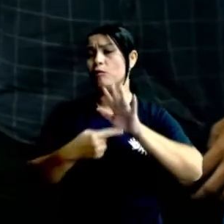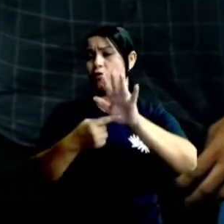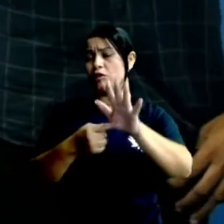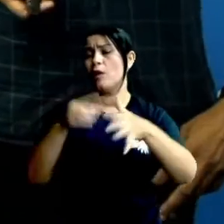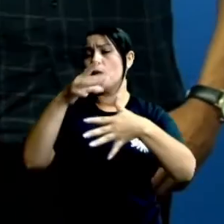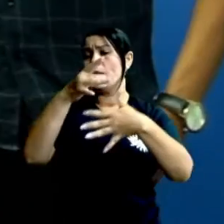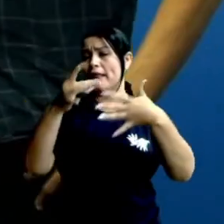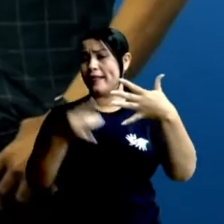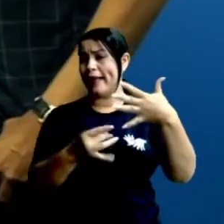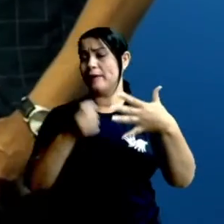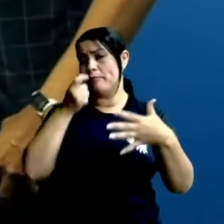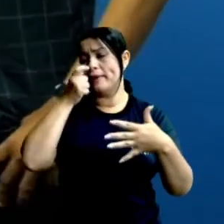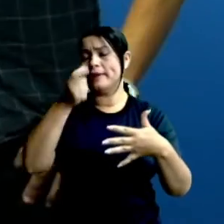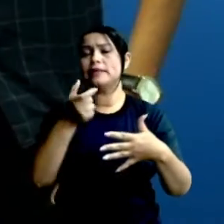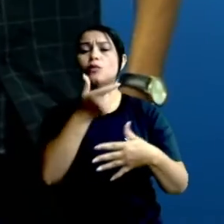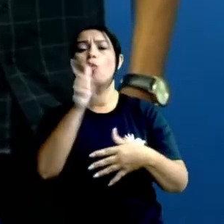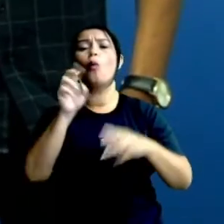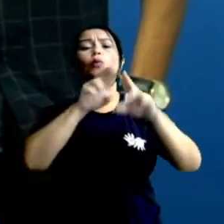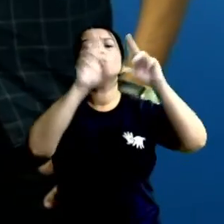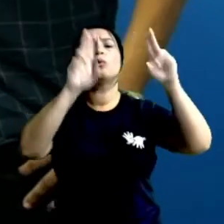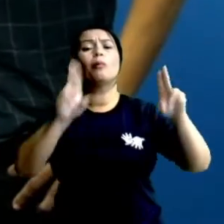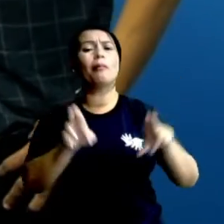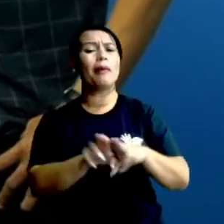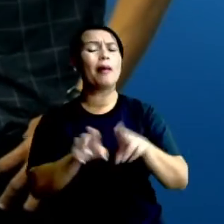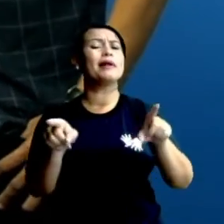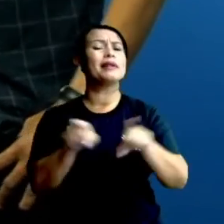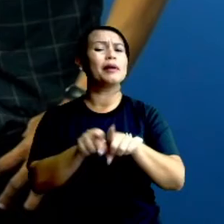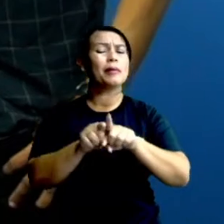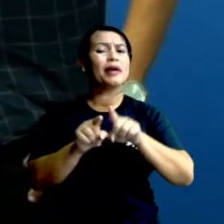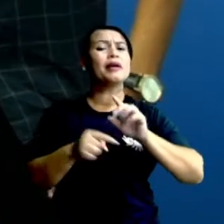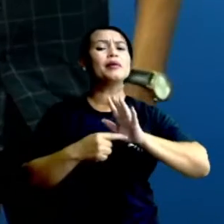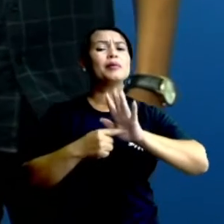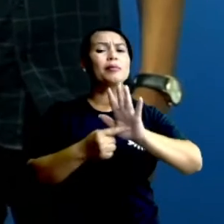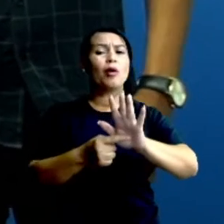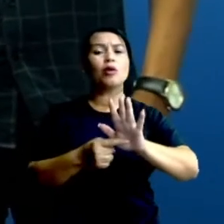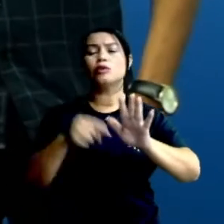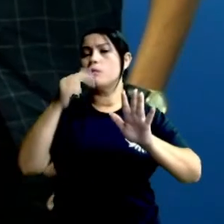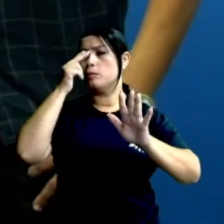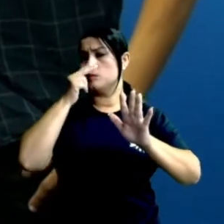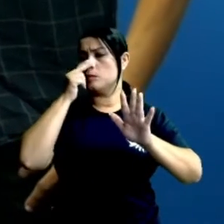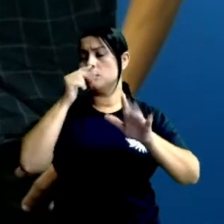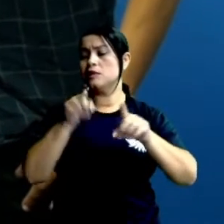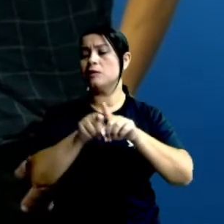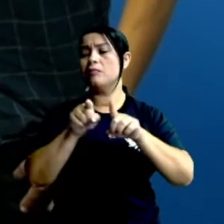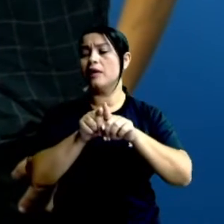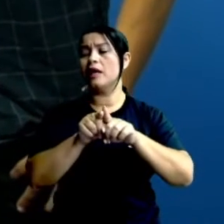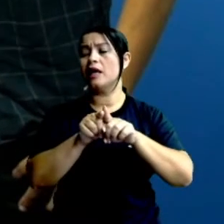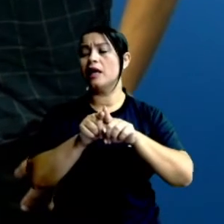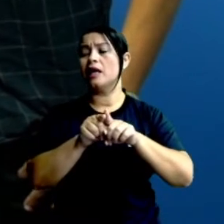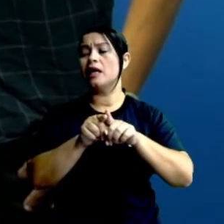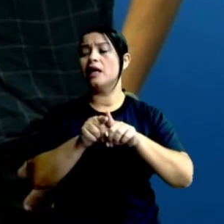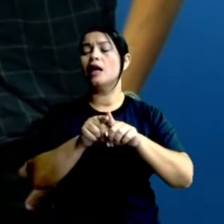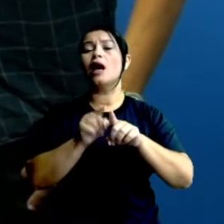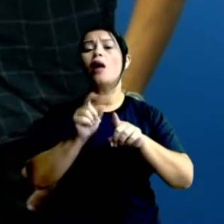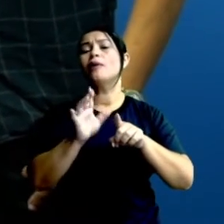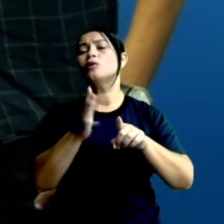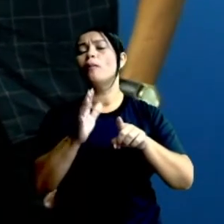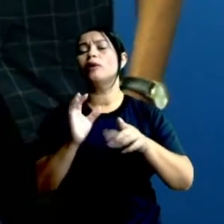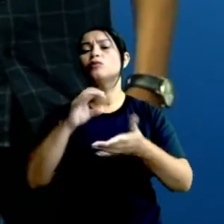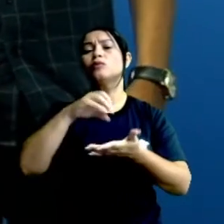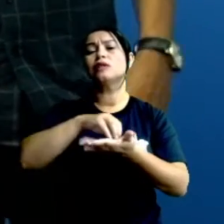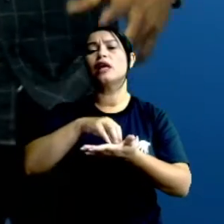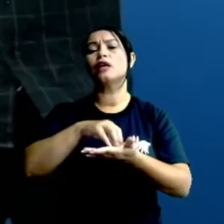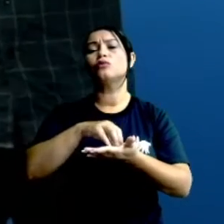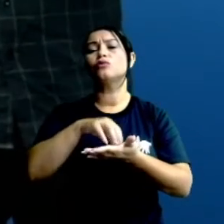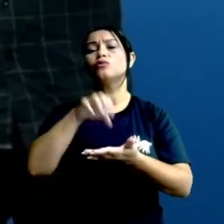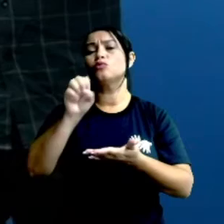já. Bem, e esse outro mapa que retrata a mesma coisa dessa concentração, como eu falei, né, sobretudo aqui no centro-sul do país,